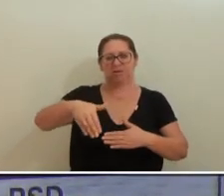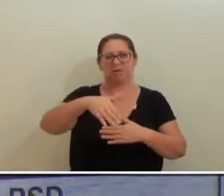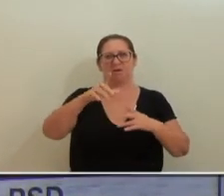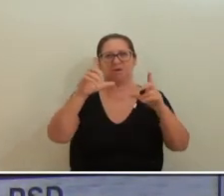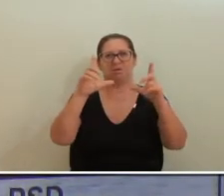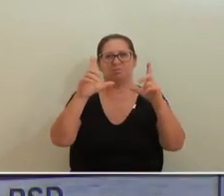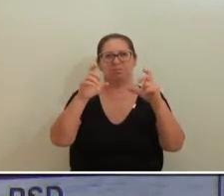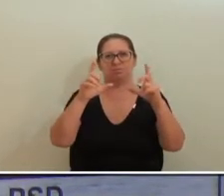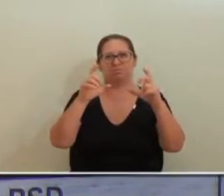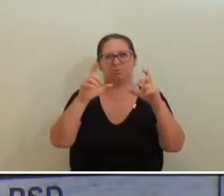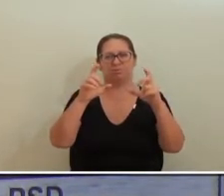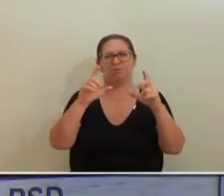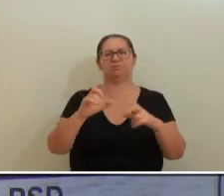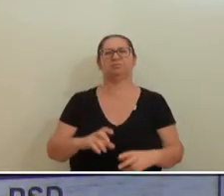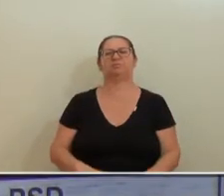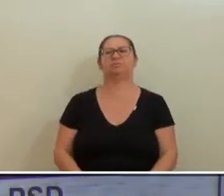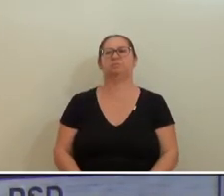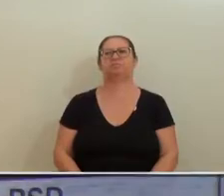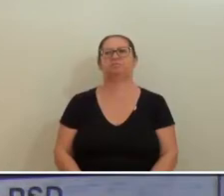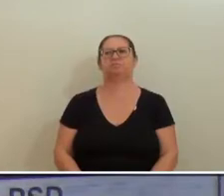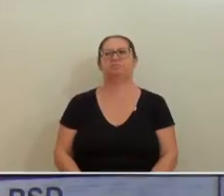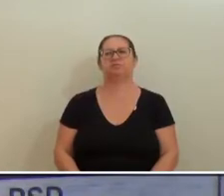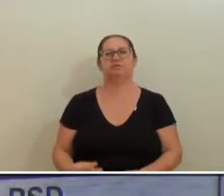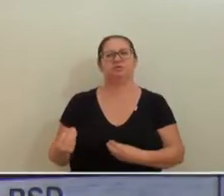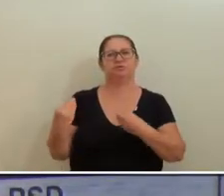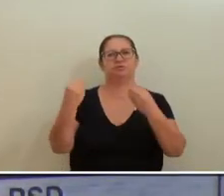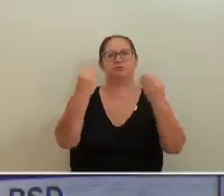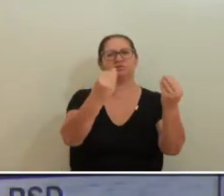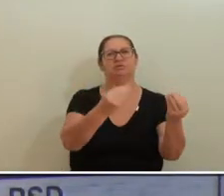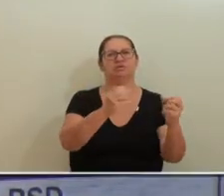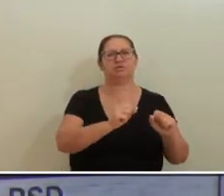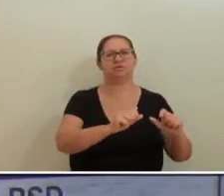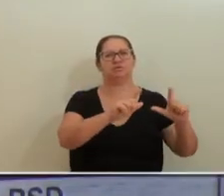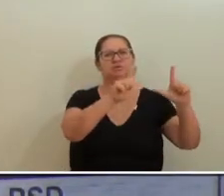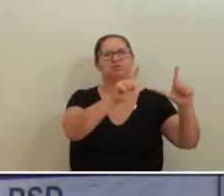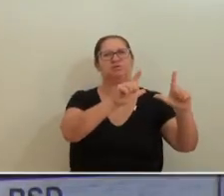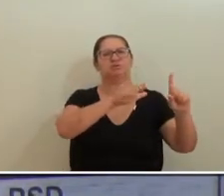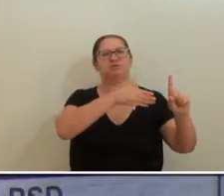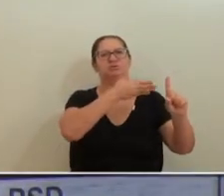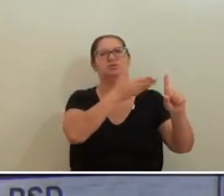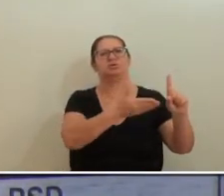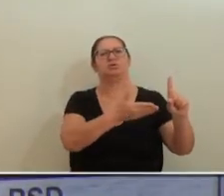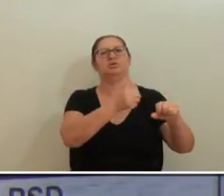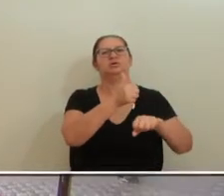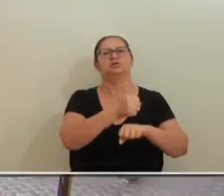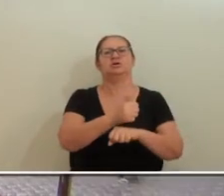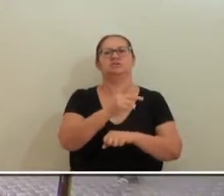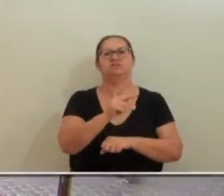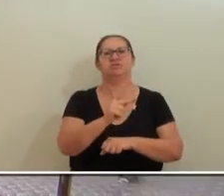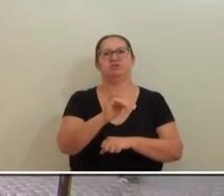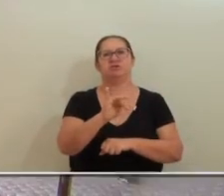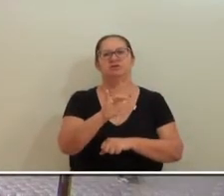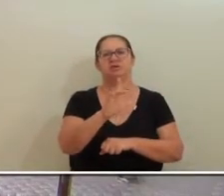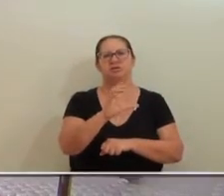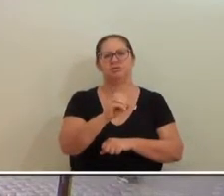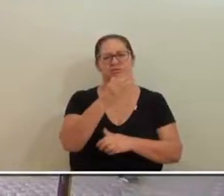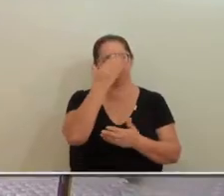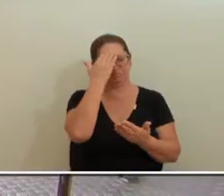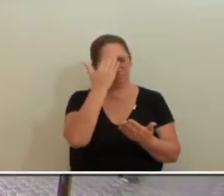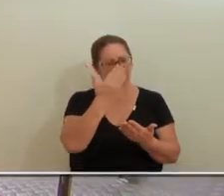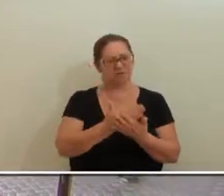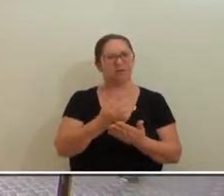oficial da solenidade de entrega do título cidadão benemérito ao chefe Kiko. Obrigado, Calito.